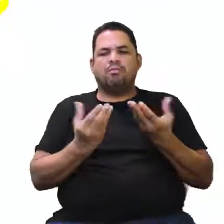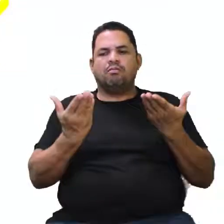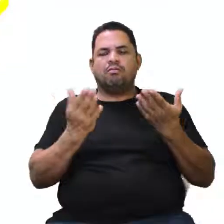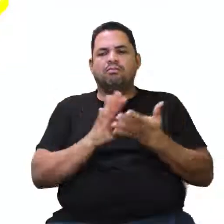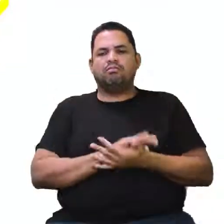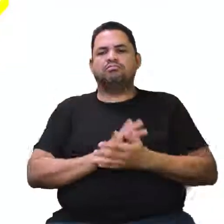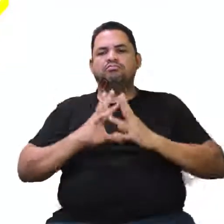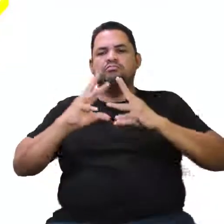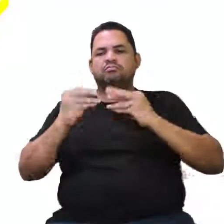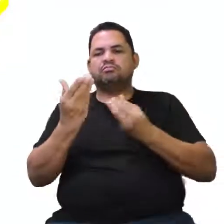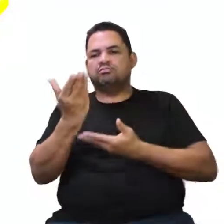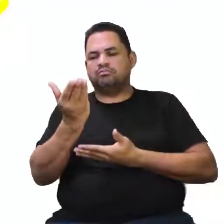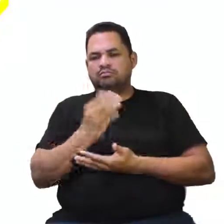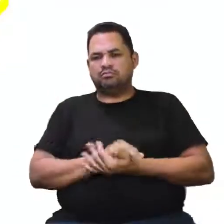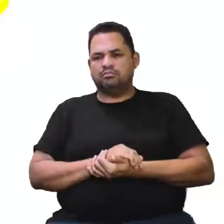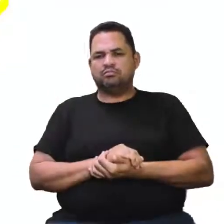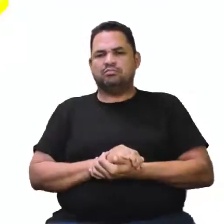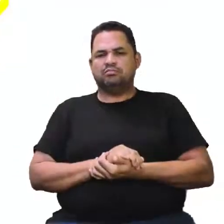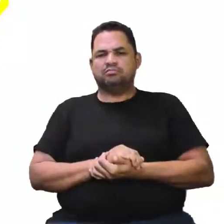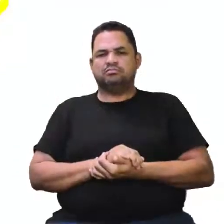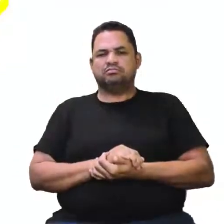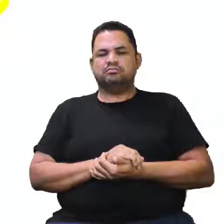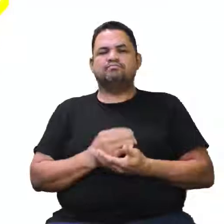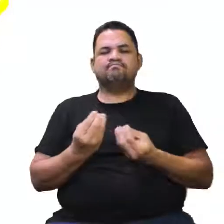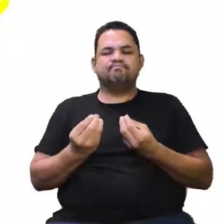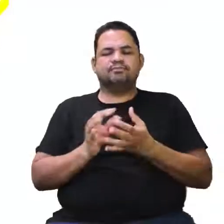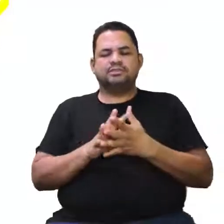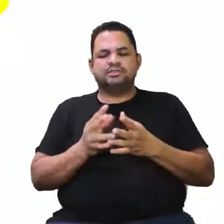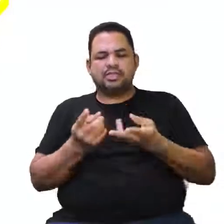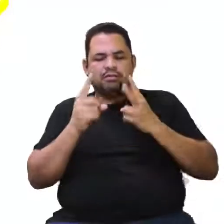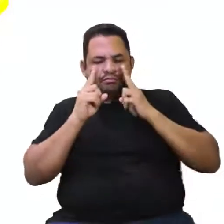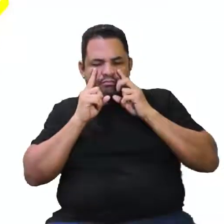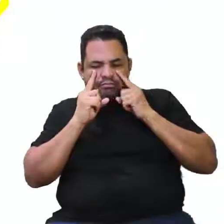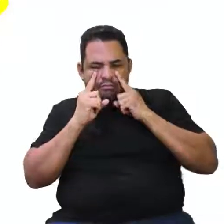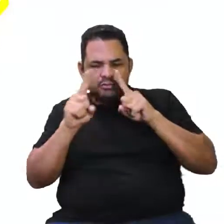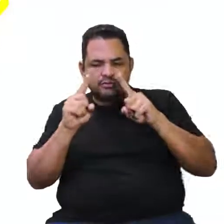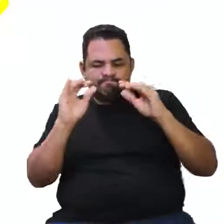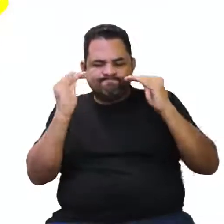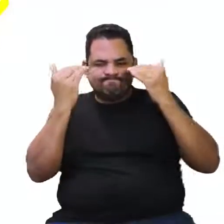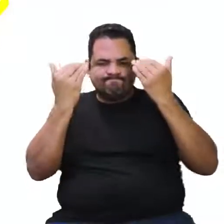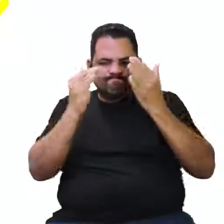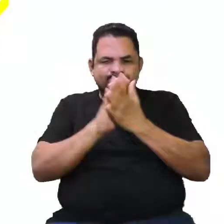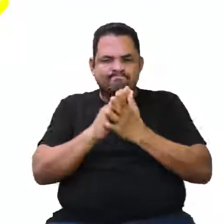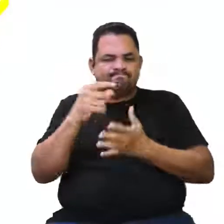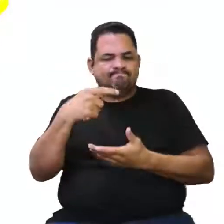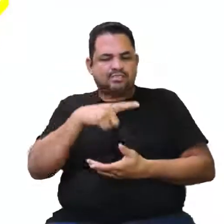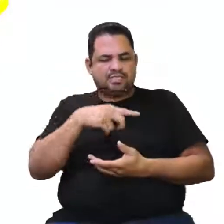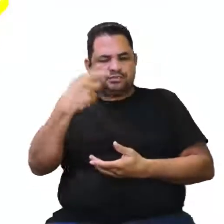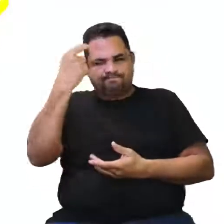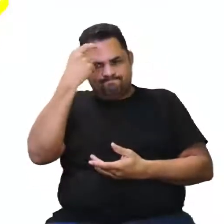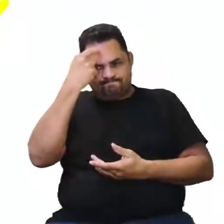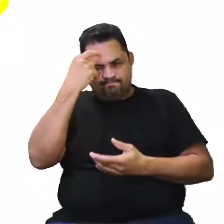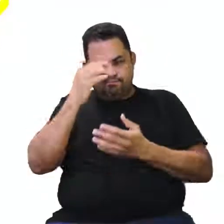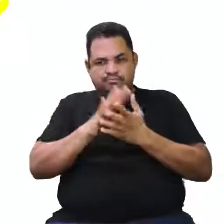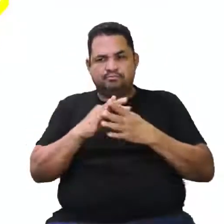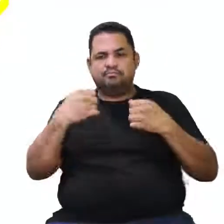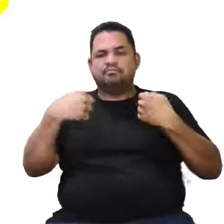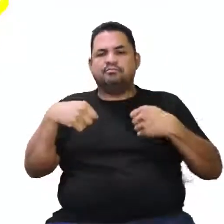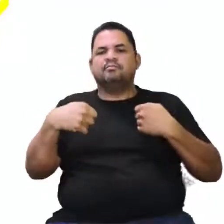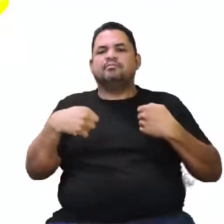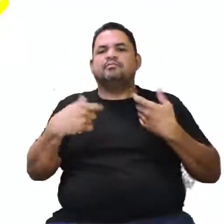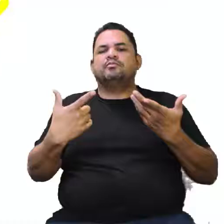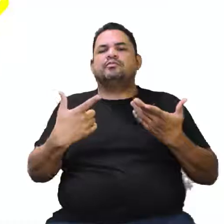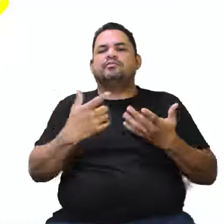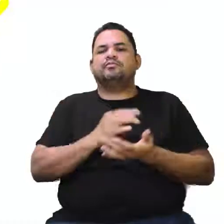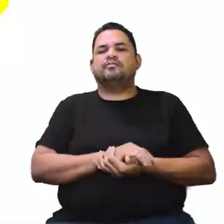né? Tudo isso aí tem que estar observando e estar atento, ter essa consciência. Mas a gente tem que